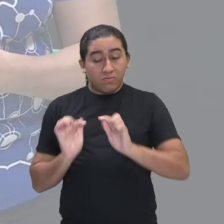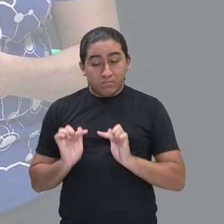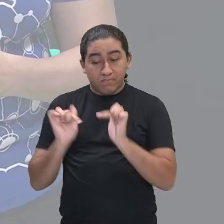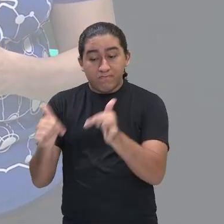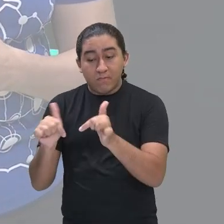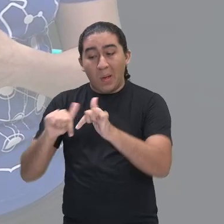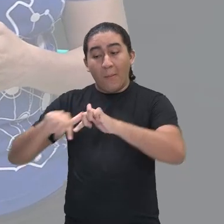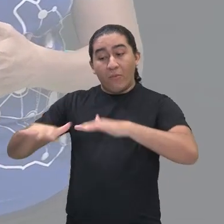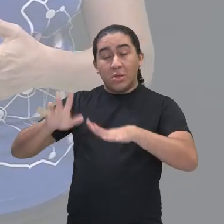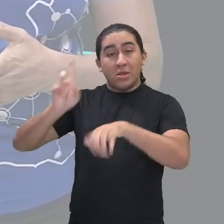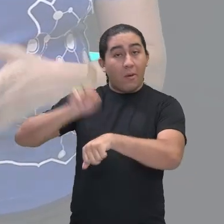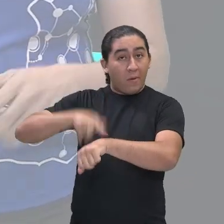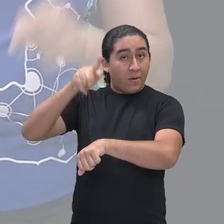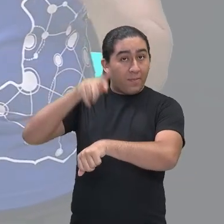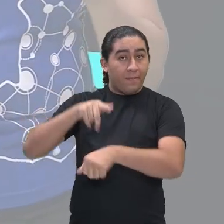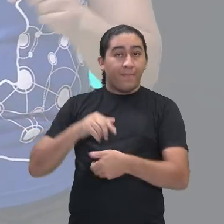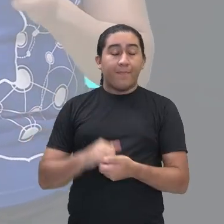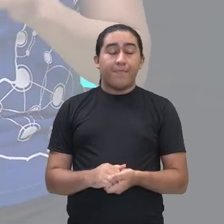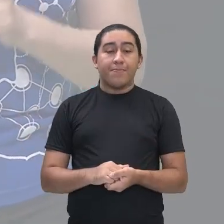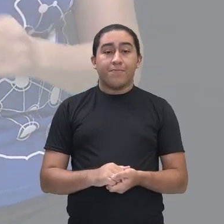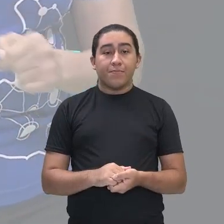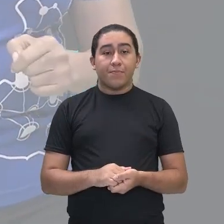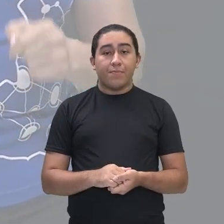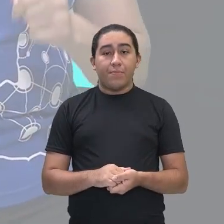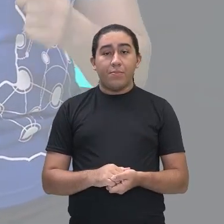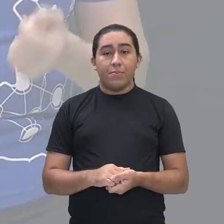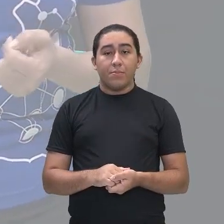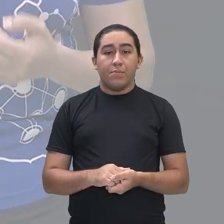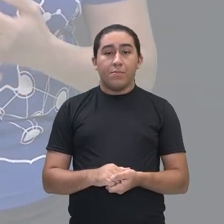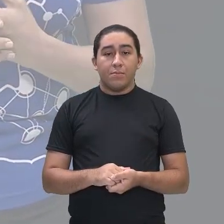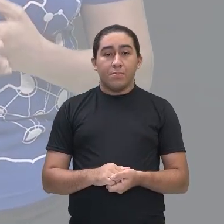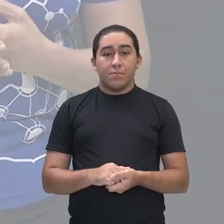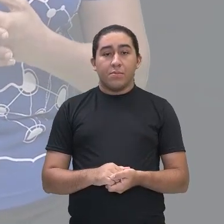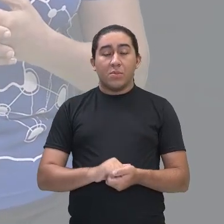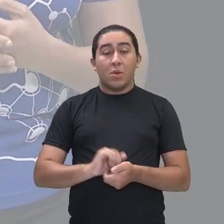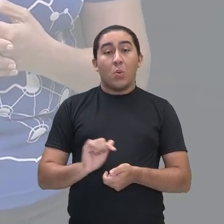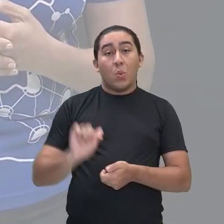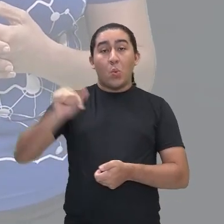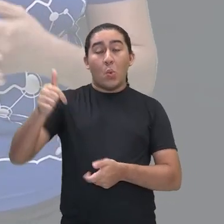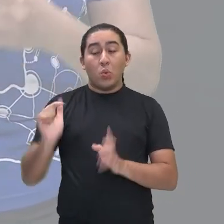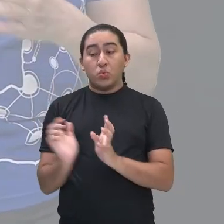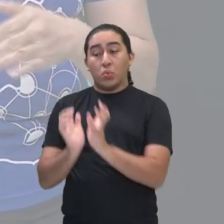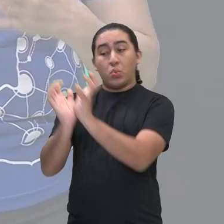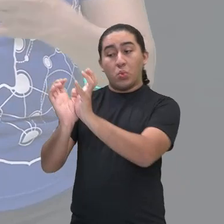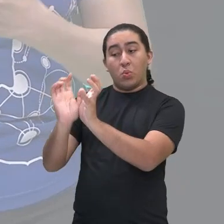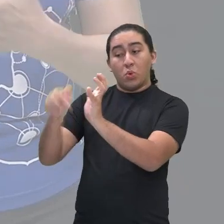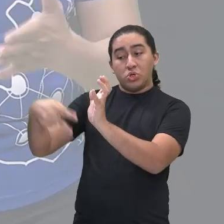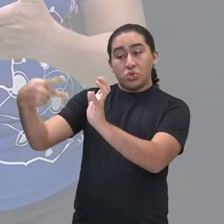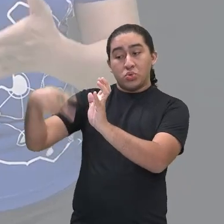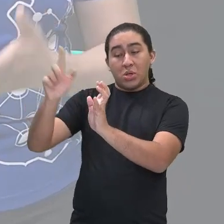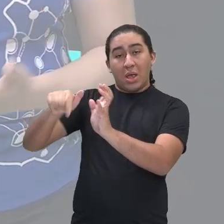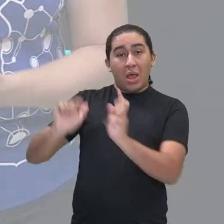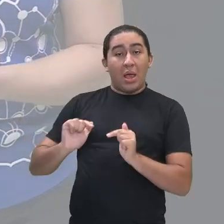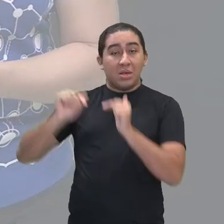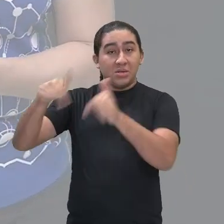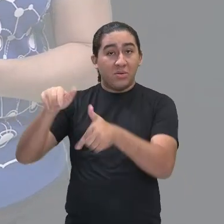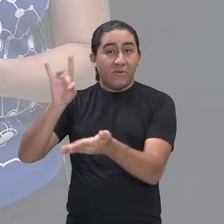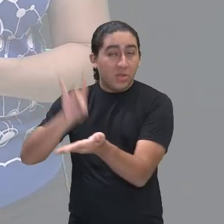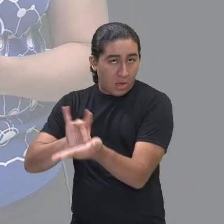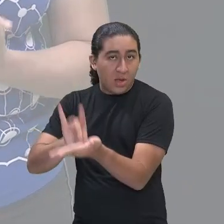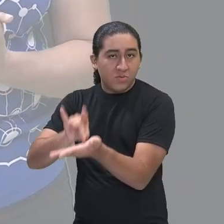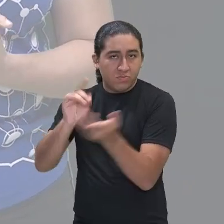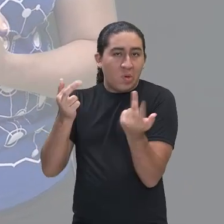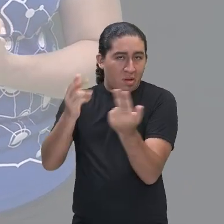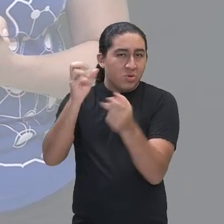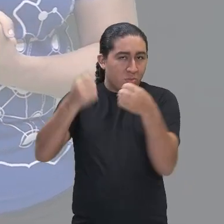no momento. E os versos restantes indicam ações concretas, como já